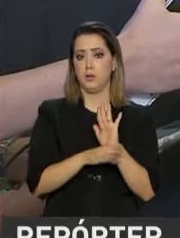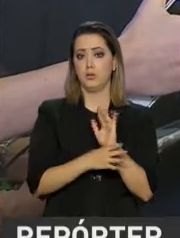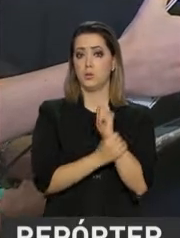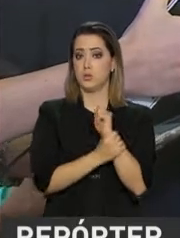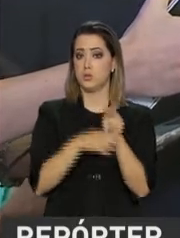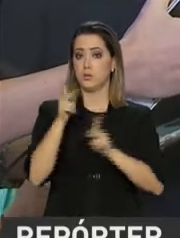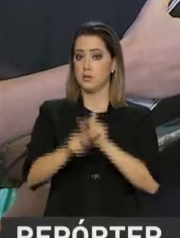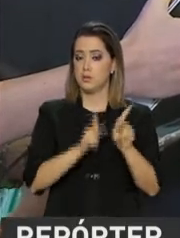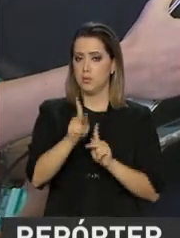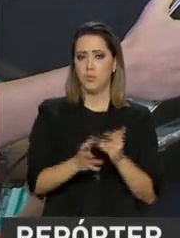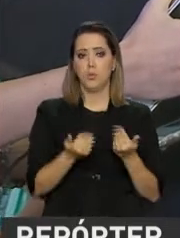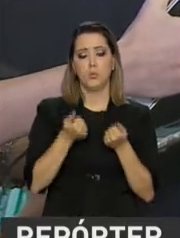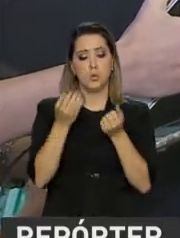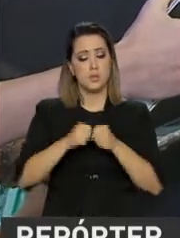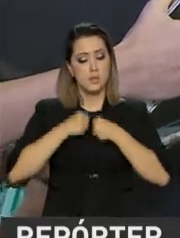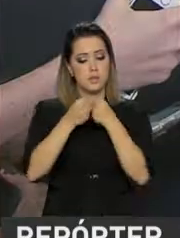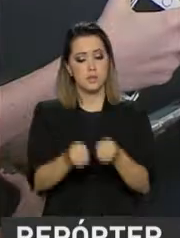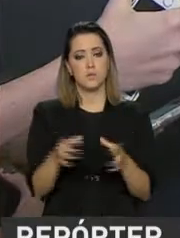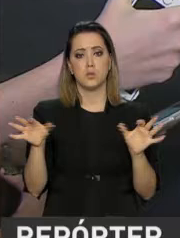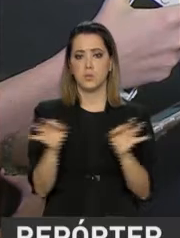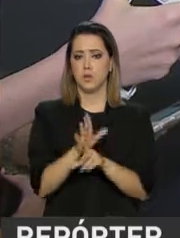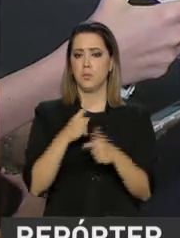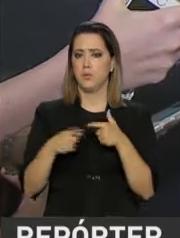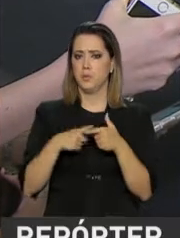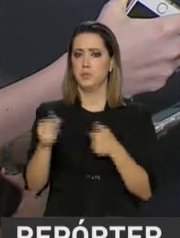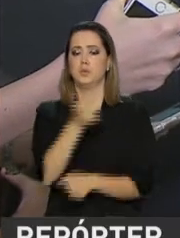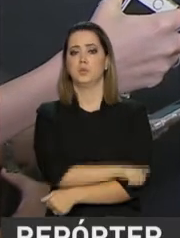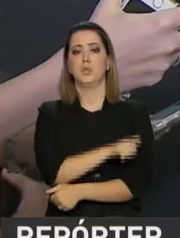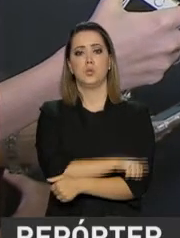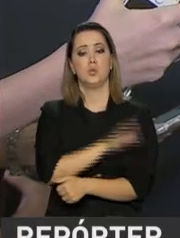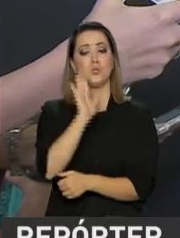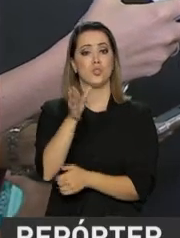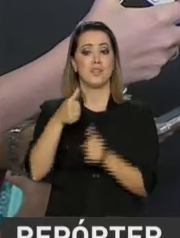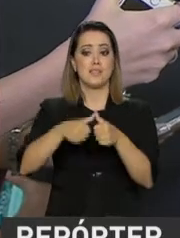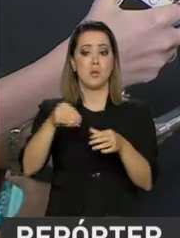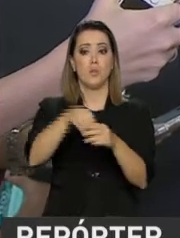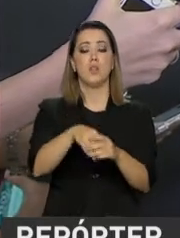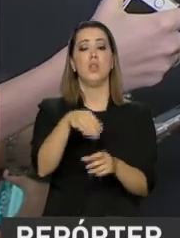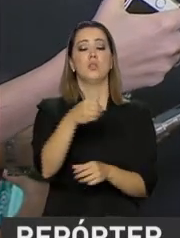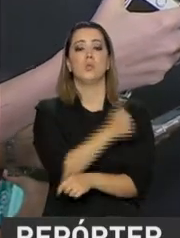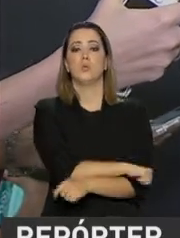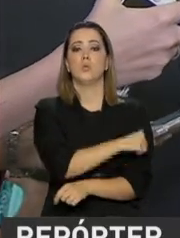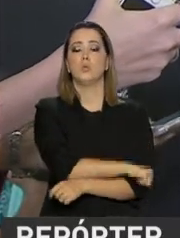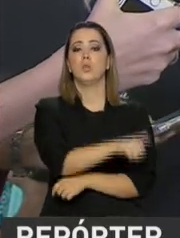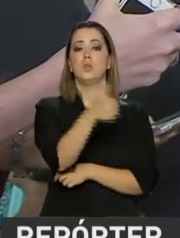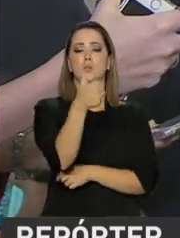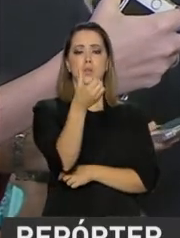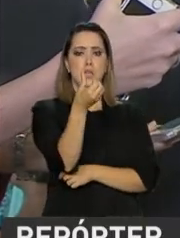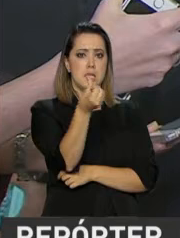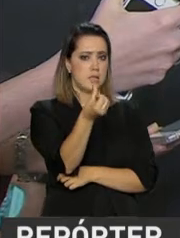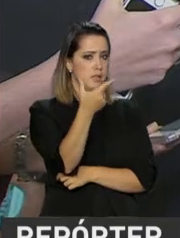pública à disposição desse esforço no rio de janeiro já estão no rio de janeiro 620 homens da força nacional de segurança